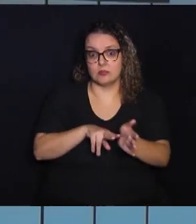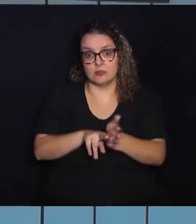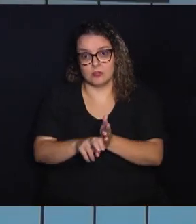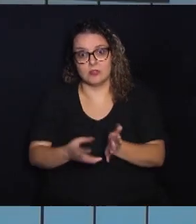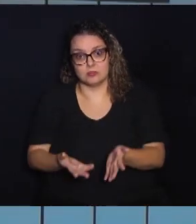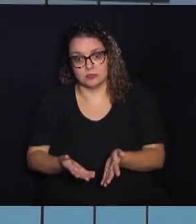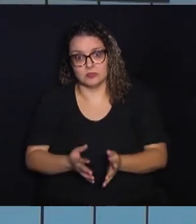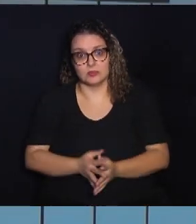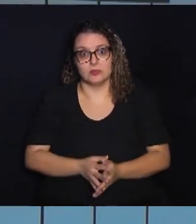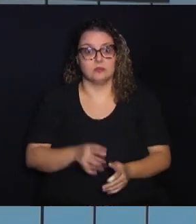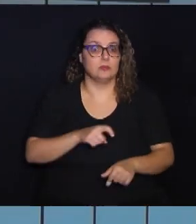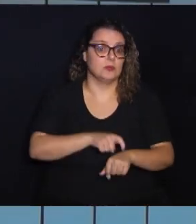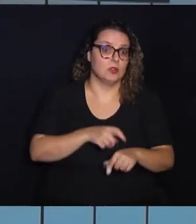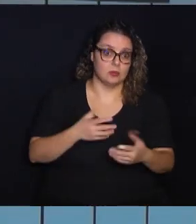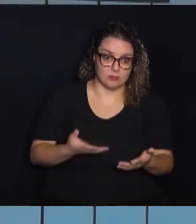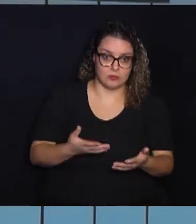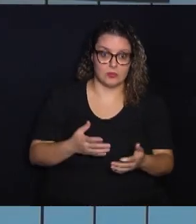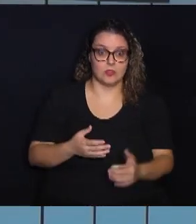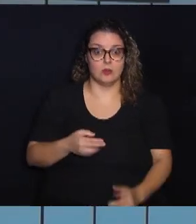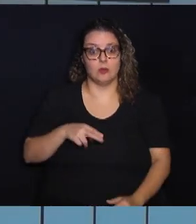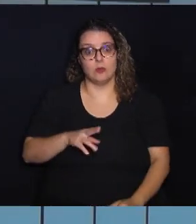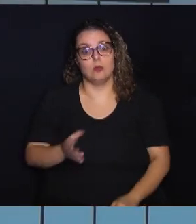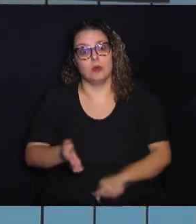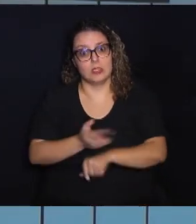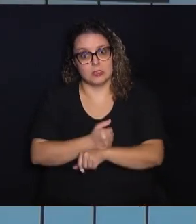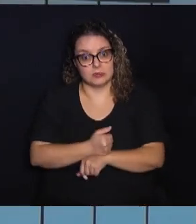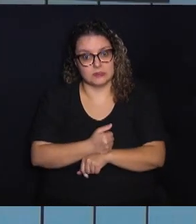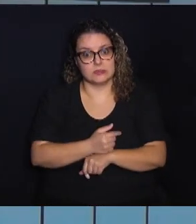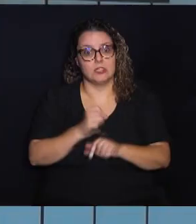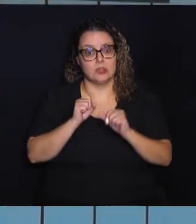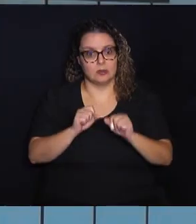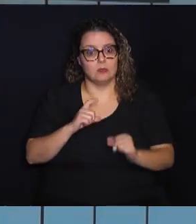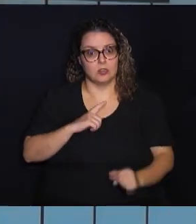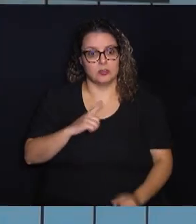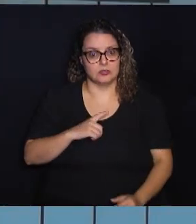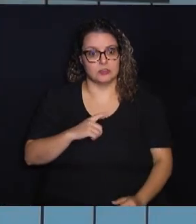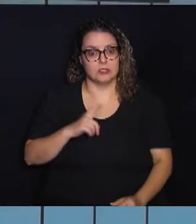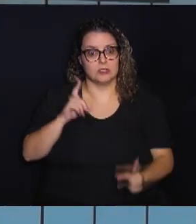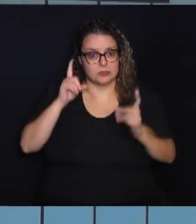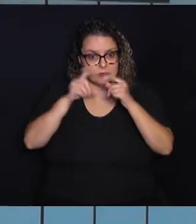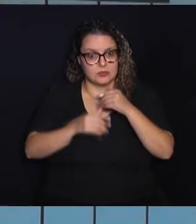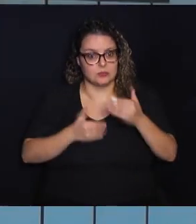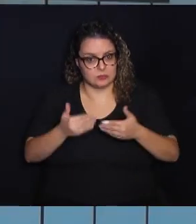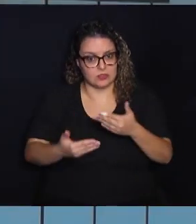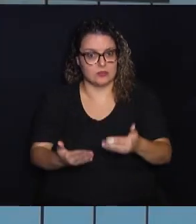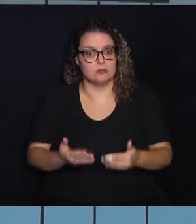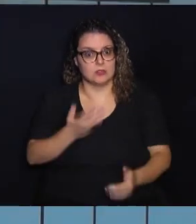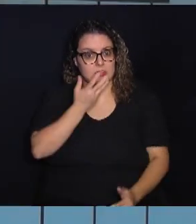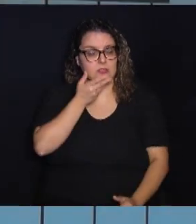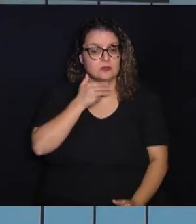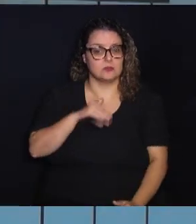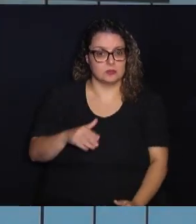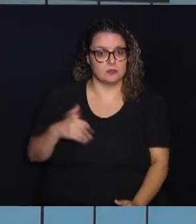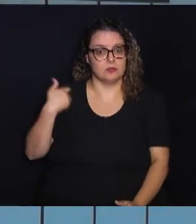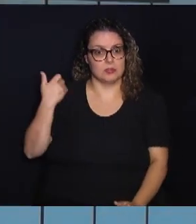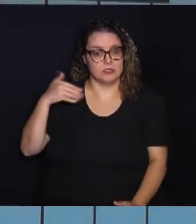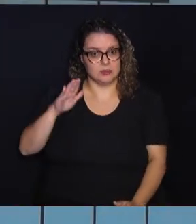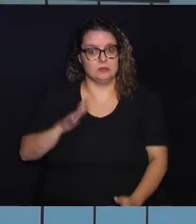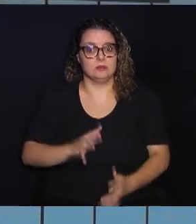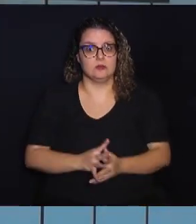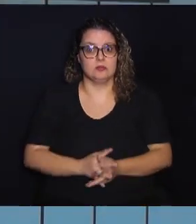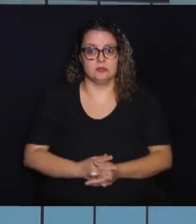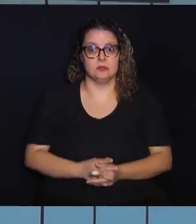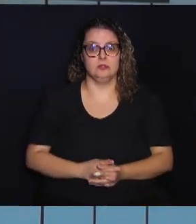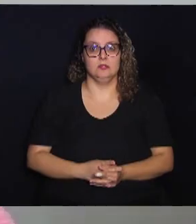diagnosticada, né, a tempo ou precocemente, ela pode trazer complicações para essa criança, para esse adulto?